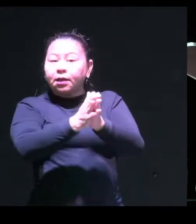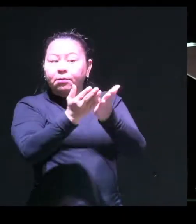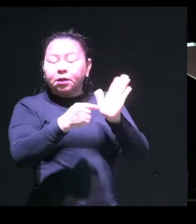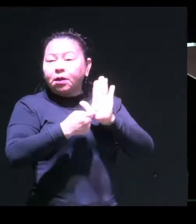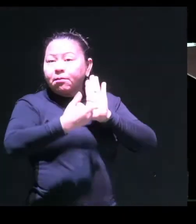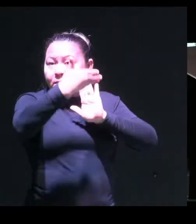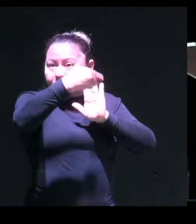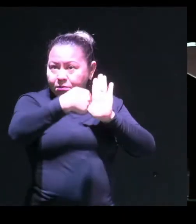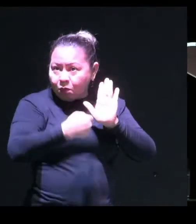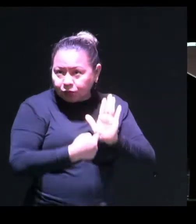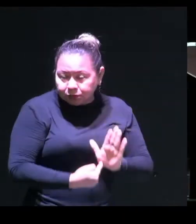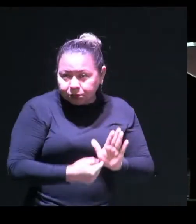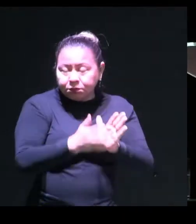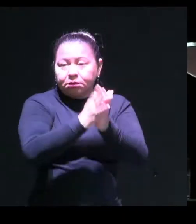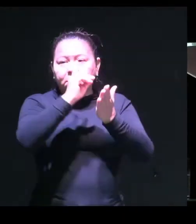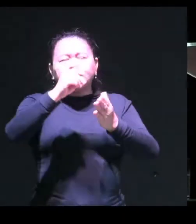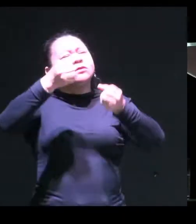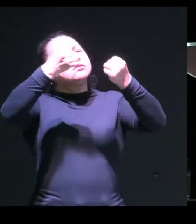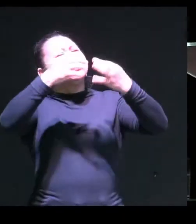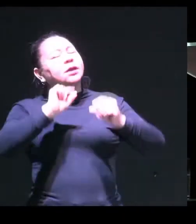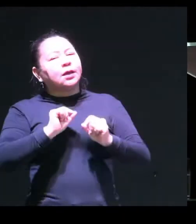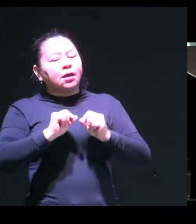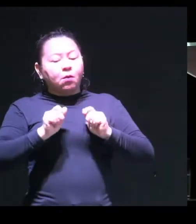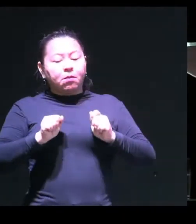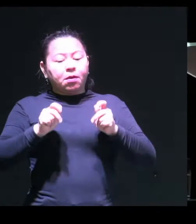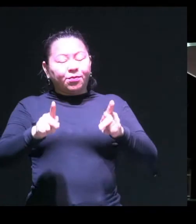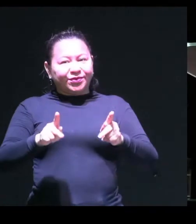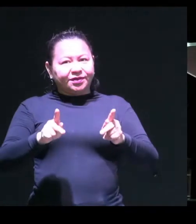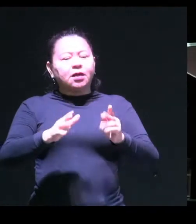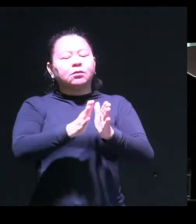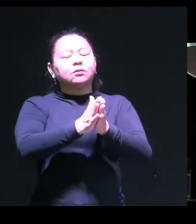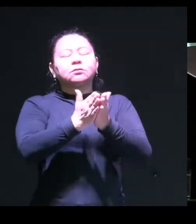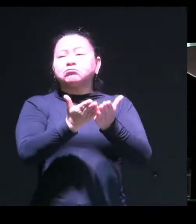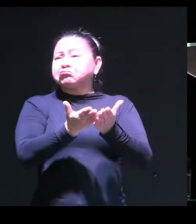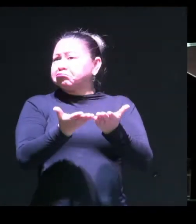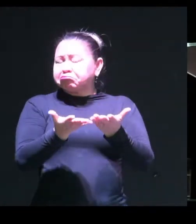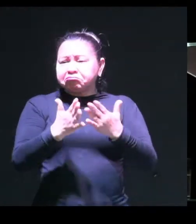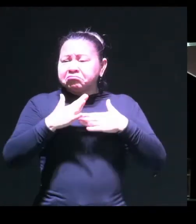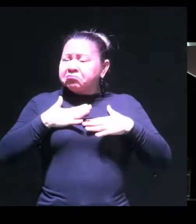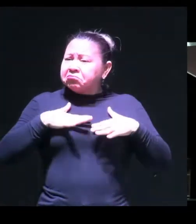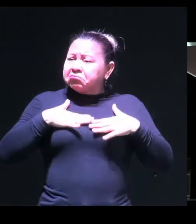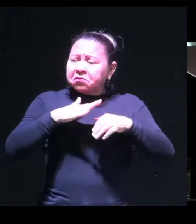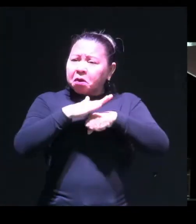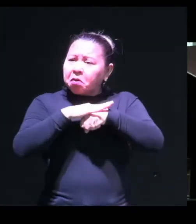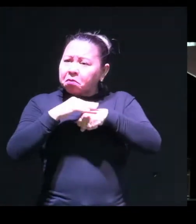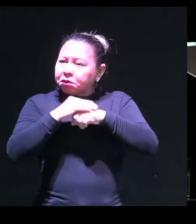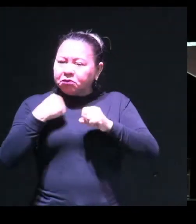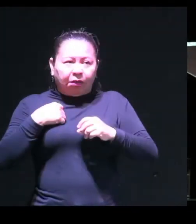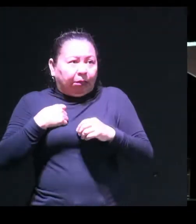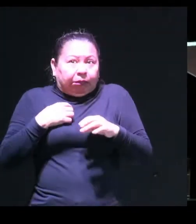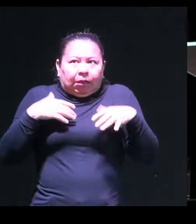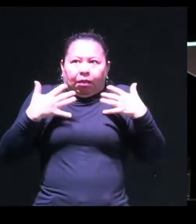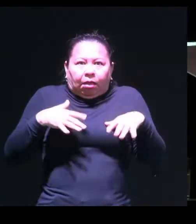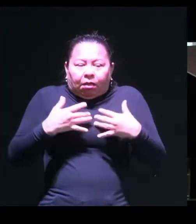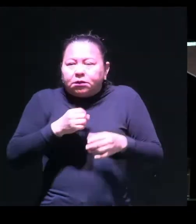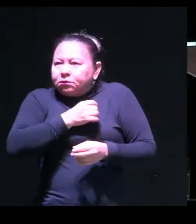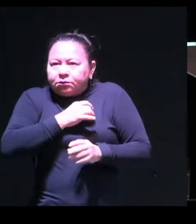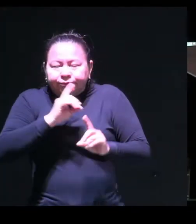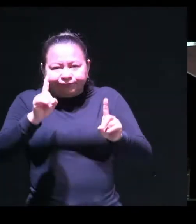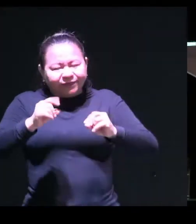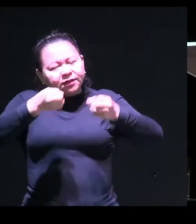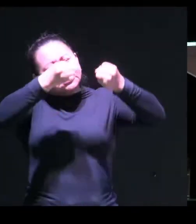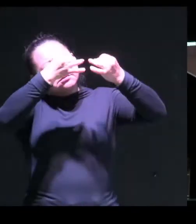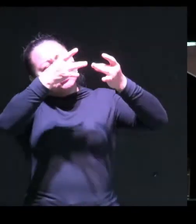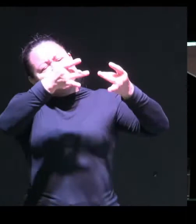E deixa eu falar uma coisa, o Apocalipse é um livro altamente consolador, e não é um livro de terror. Ele fala